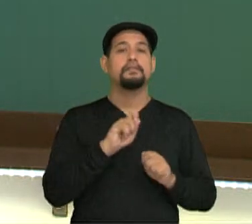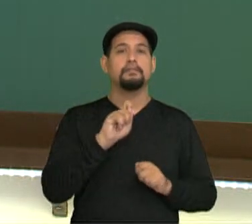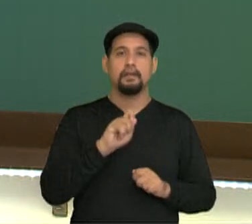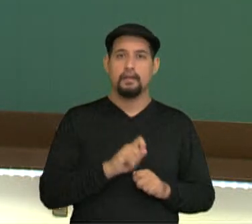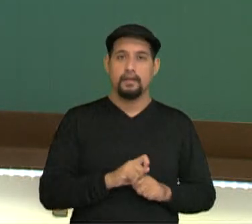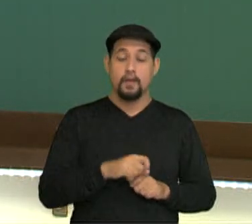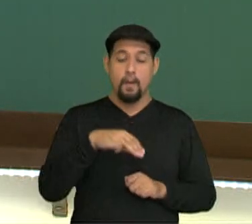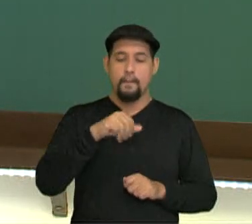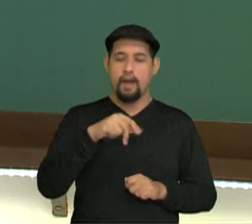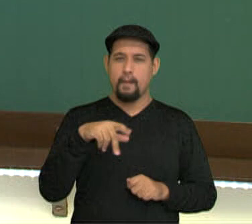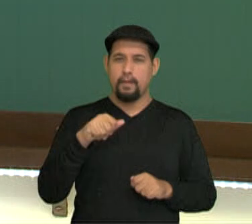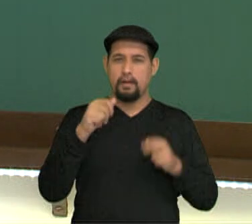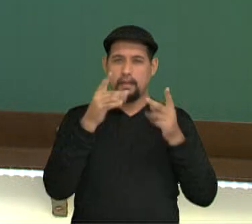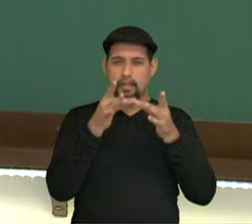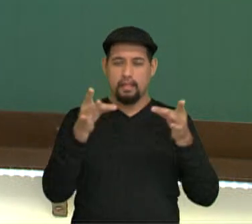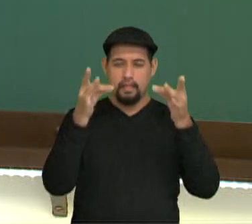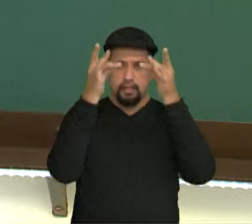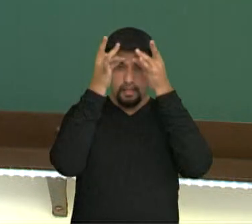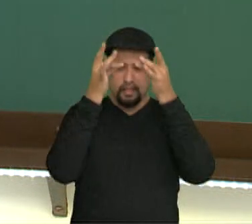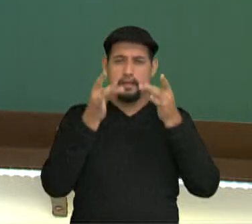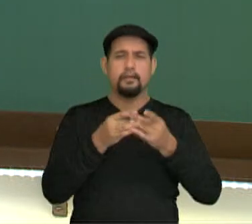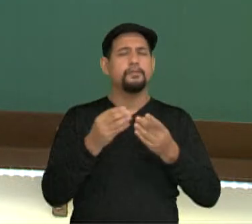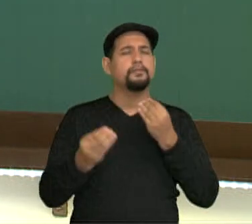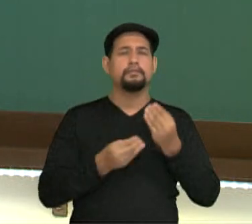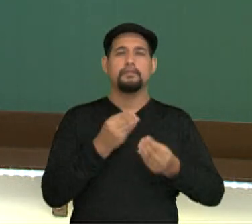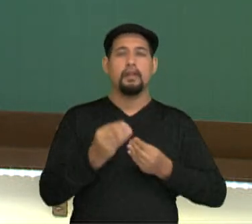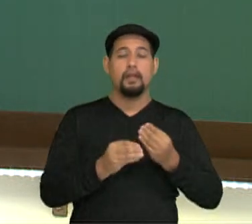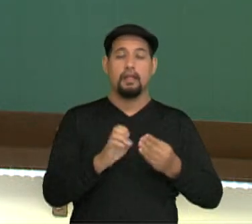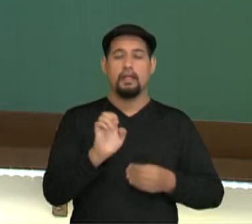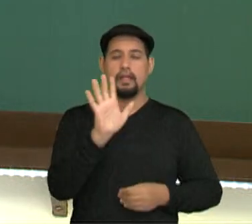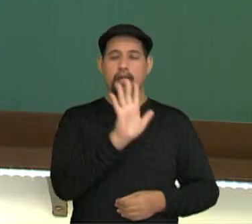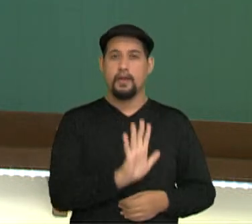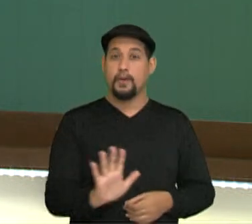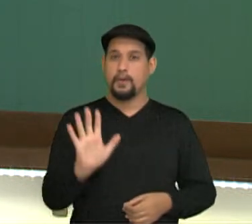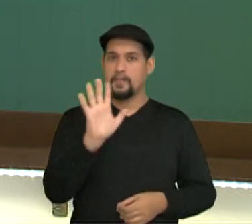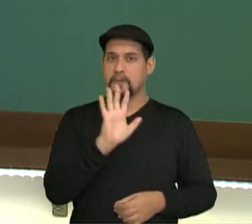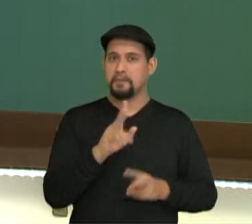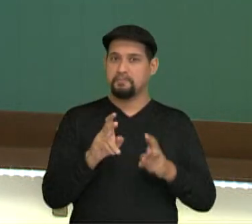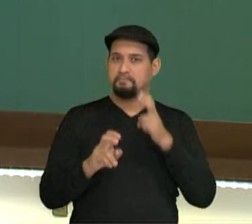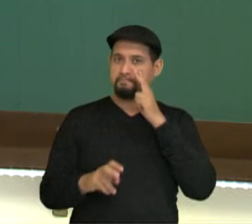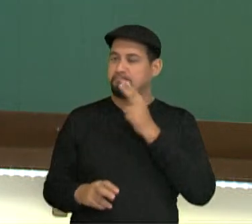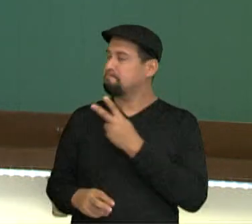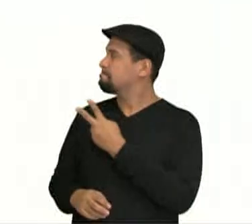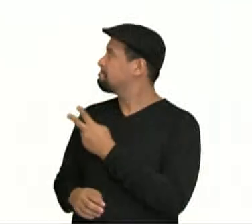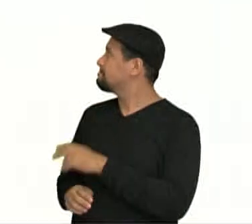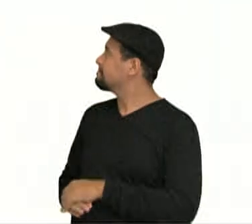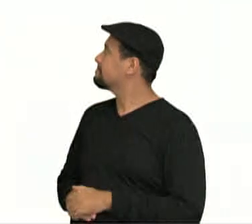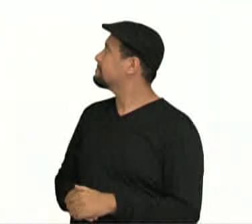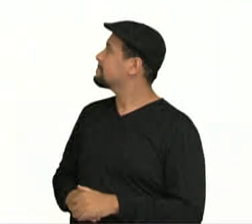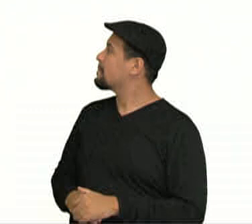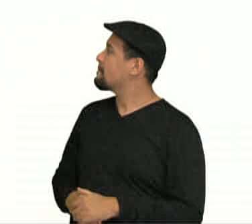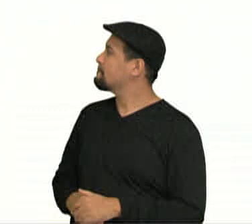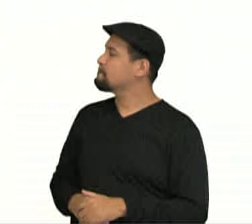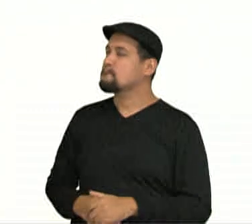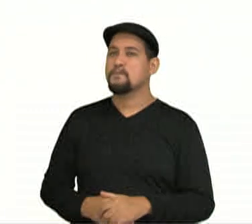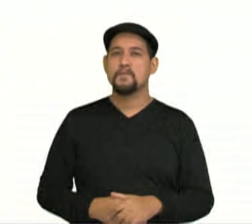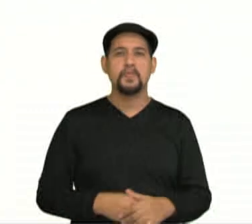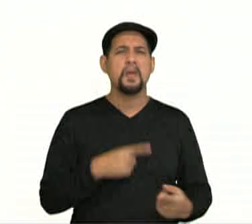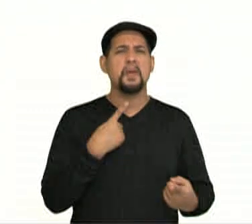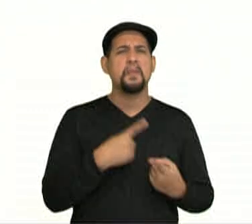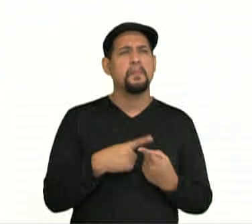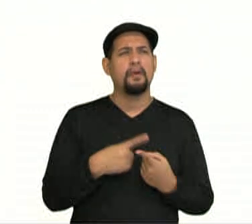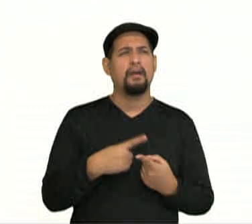um mapa mental acerca de como é a paisagem da Europa. Dá uma olhada agora aqui de novo na tela, ó. Mas por que a